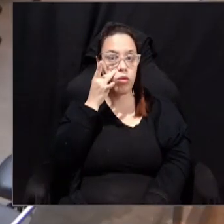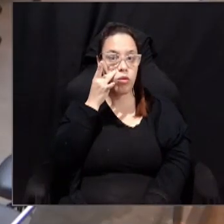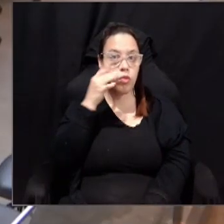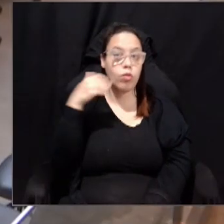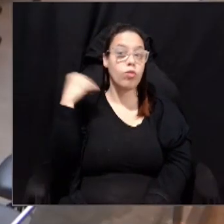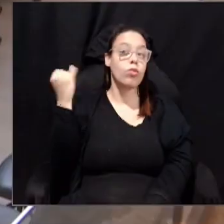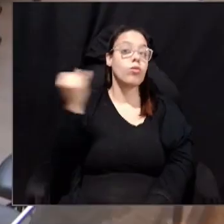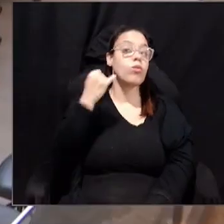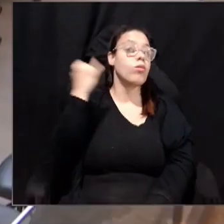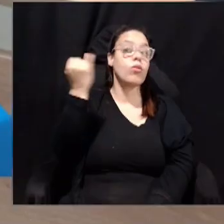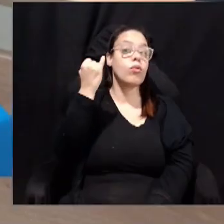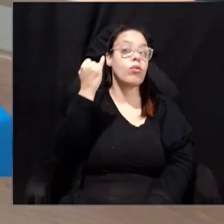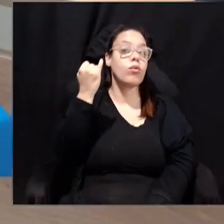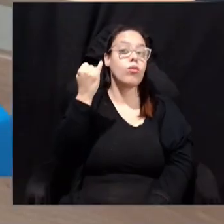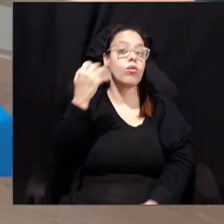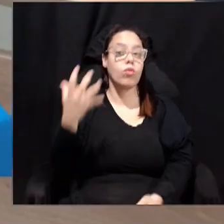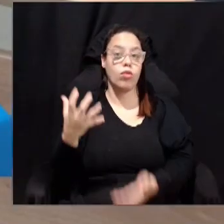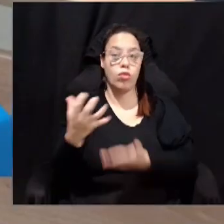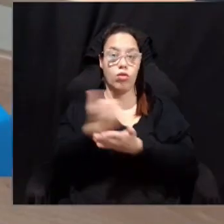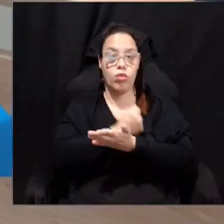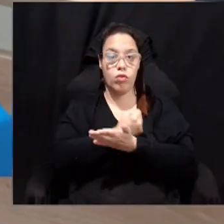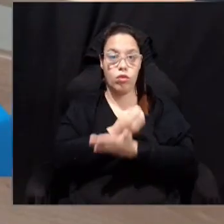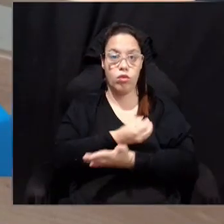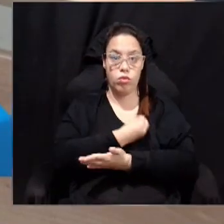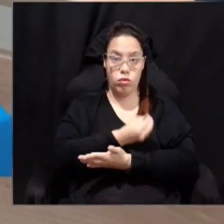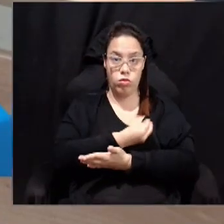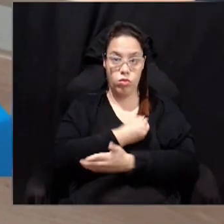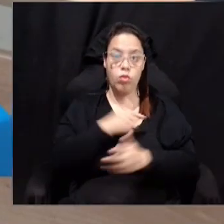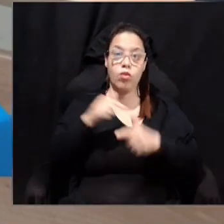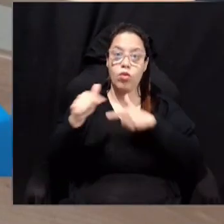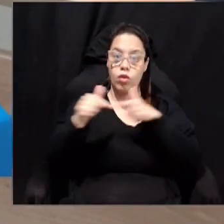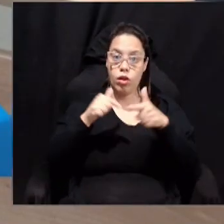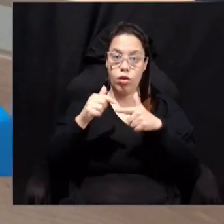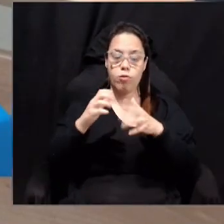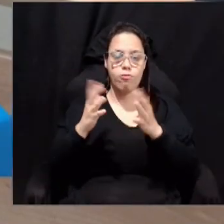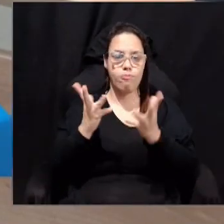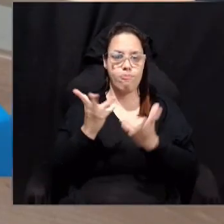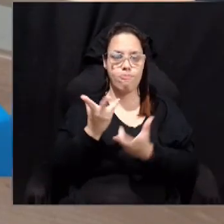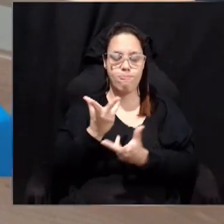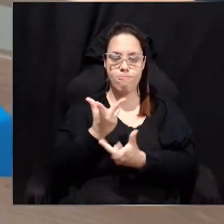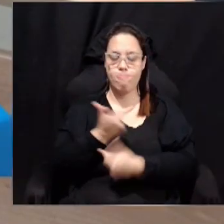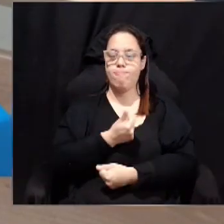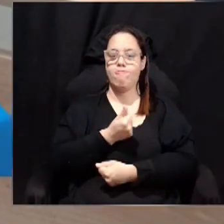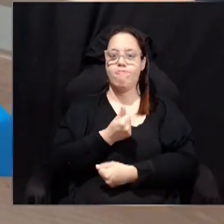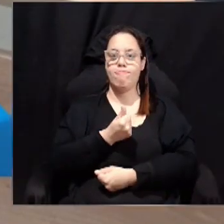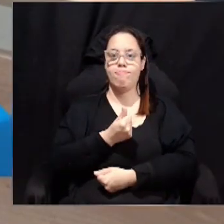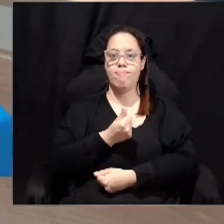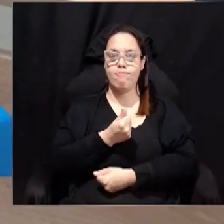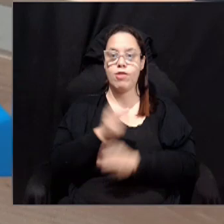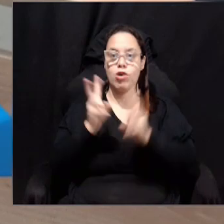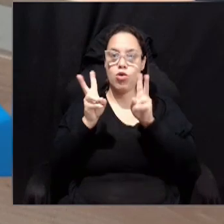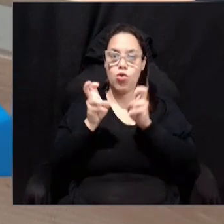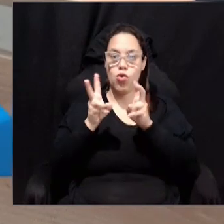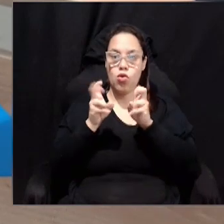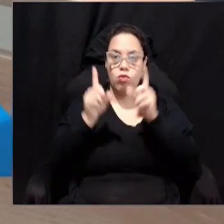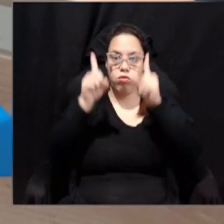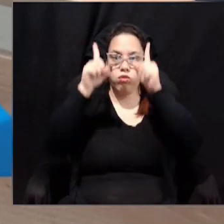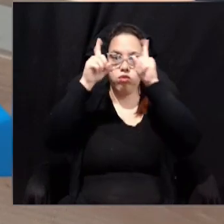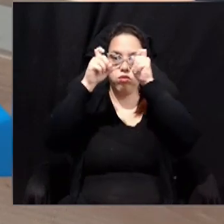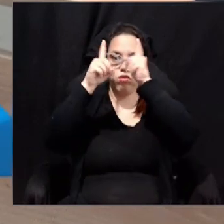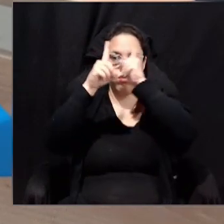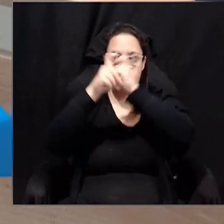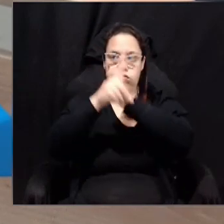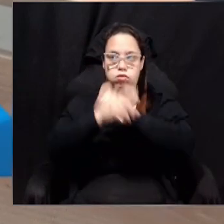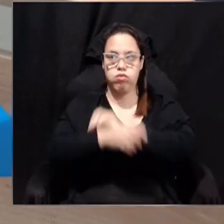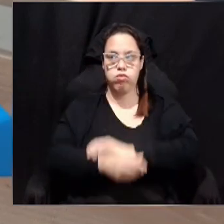de salvar vidas. Isso mostra que é um trabalho de muita qualidade, em um tema muito difícil, né? Muito difícil de ser